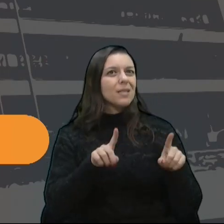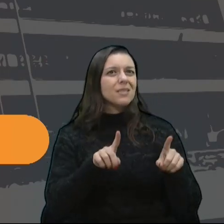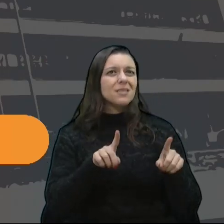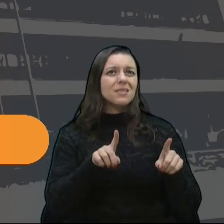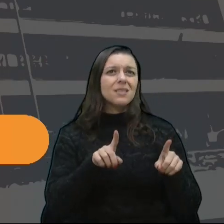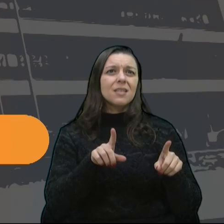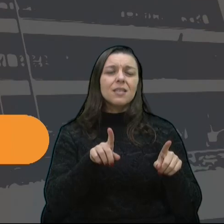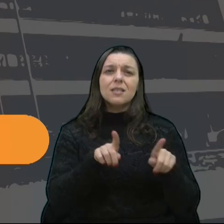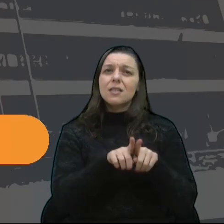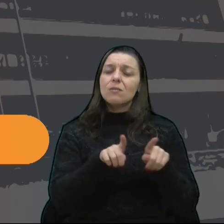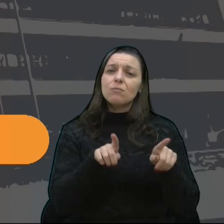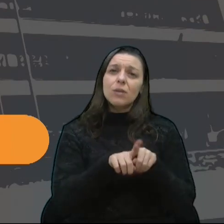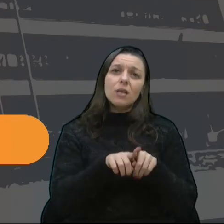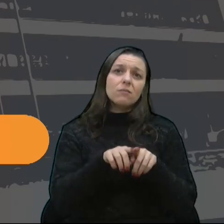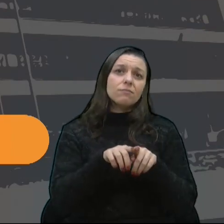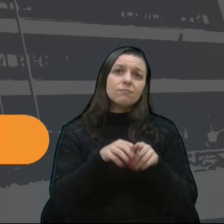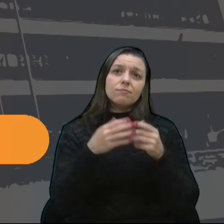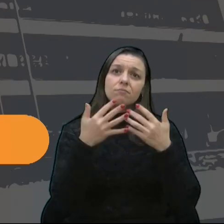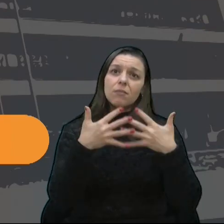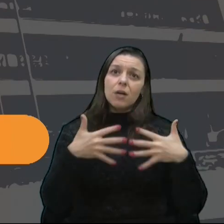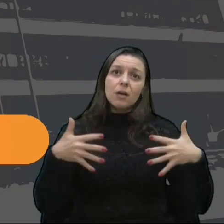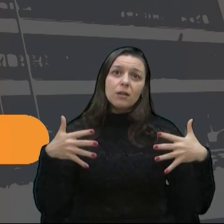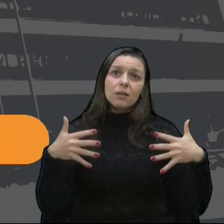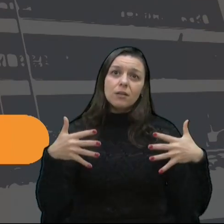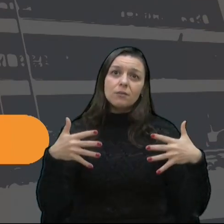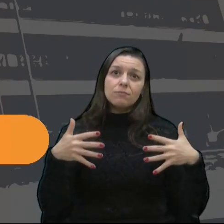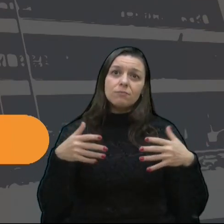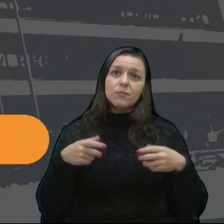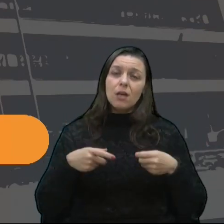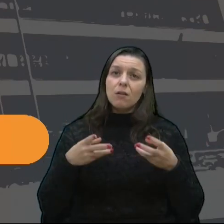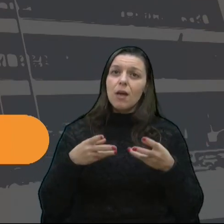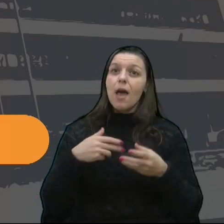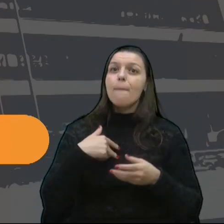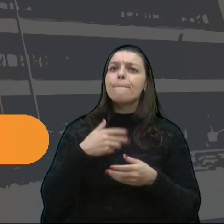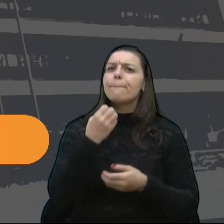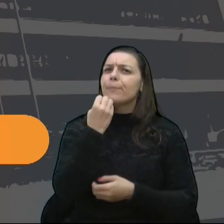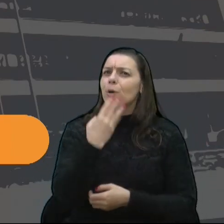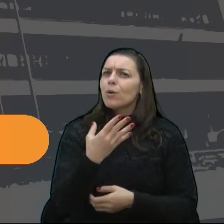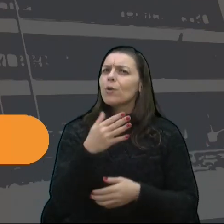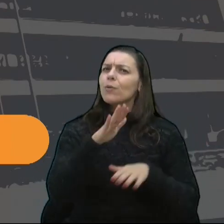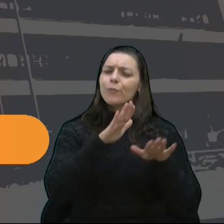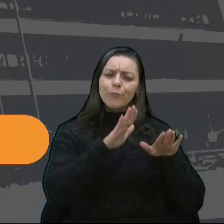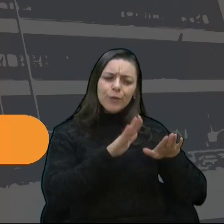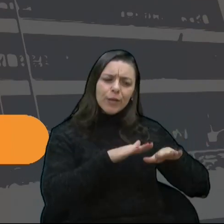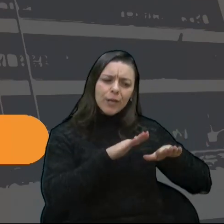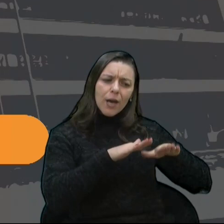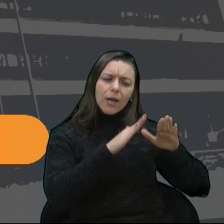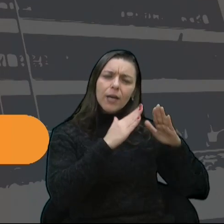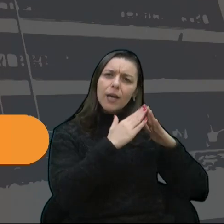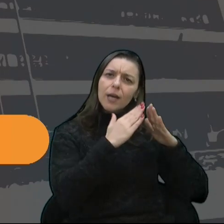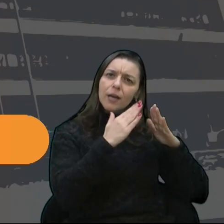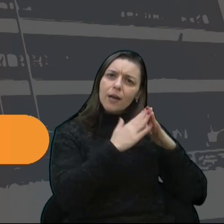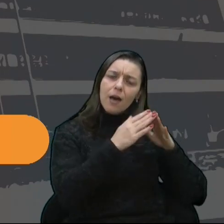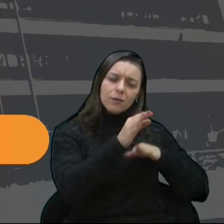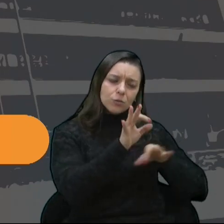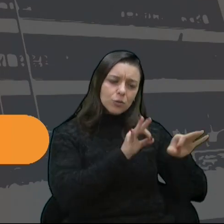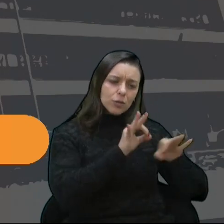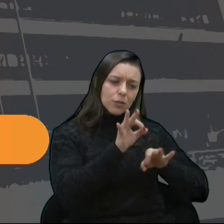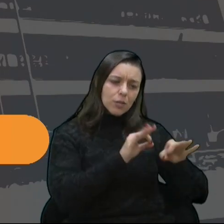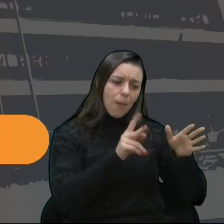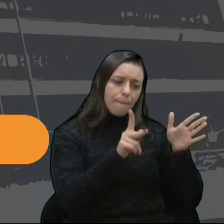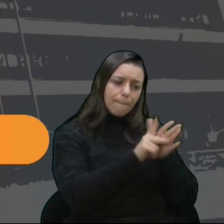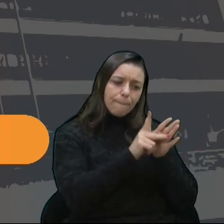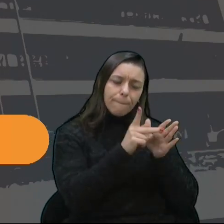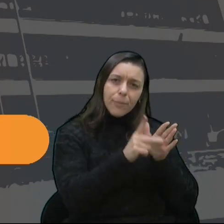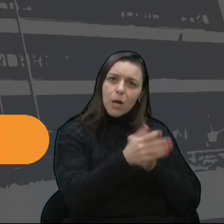por mim mesmo. Quanto eu descobri como é bom ficar em casa com a família, preparar a nossa própria refeição, né?